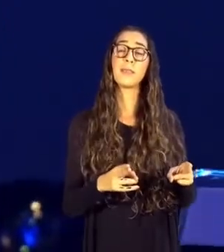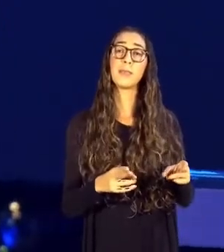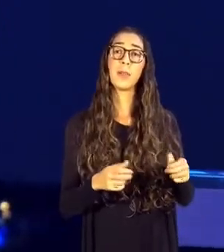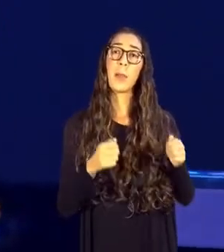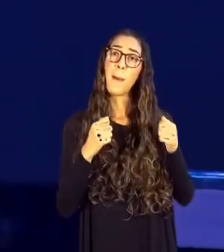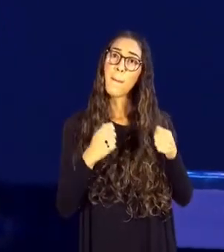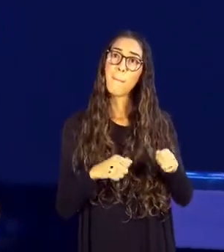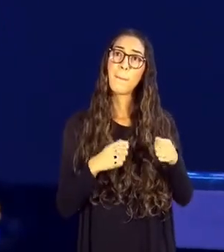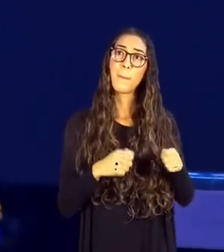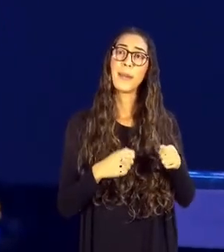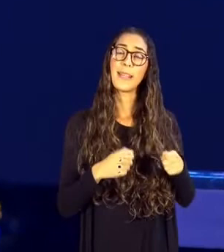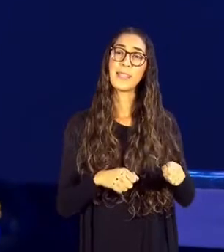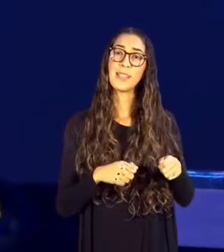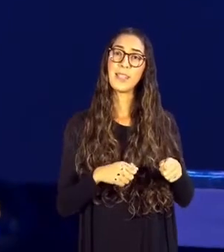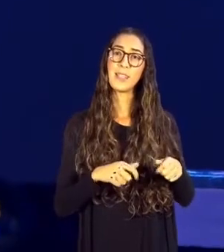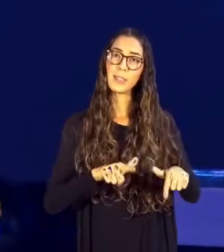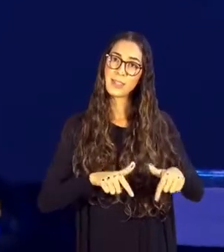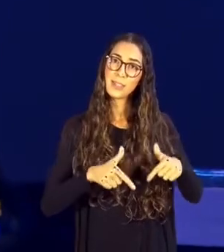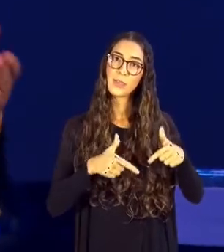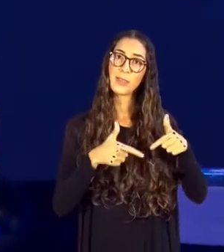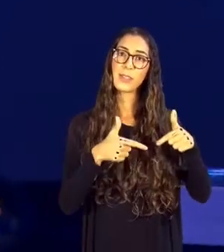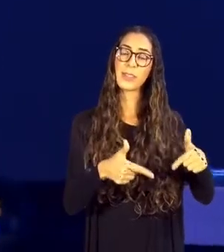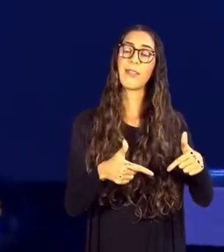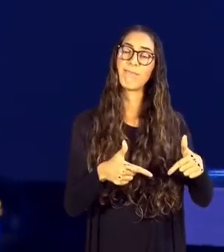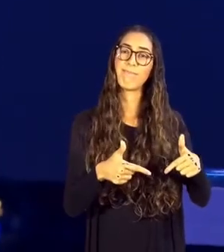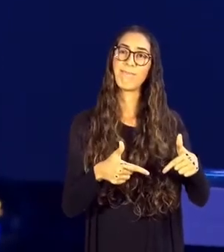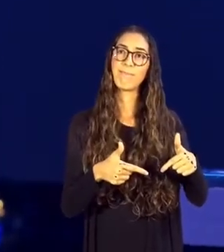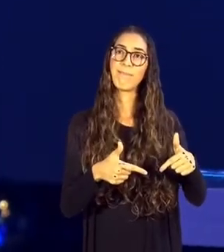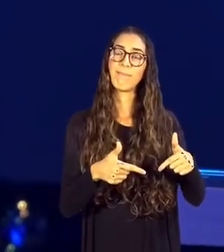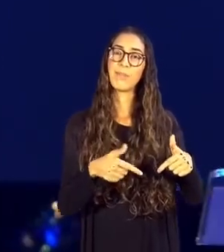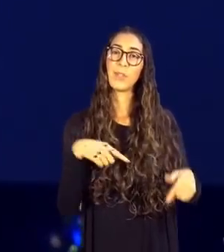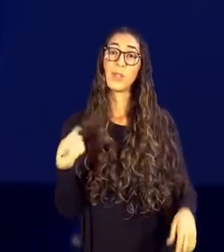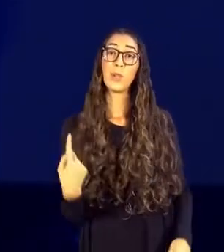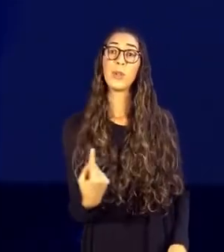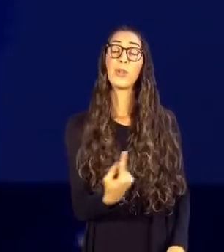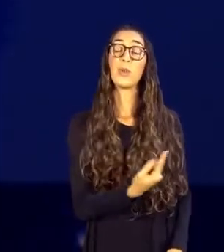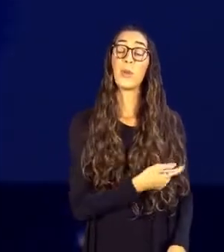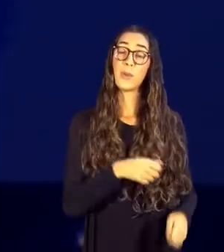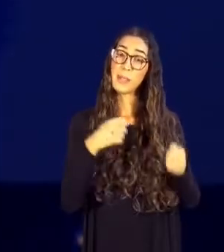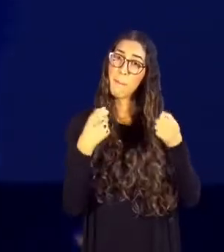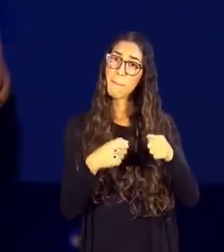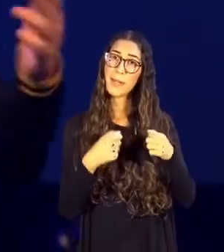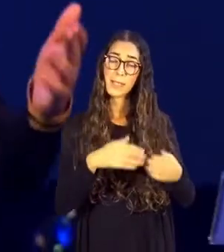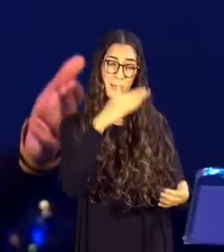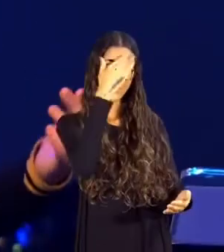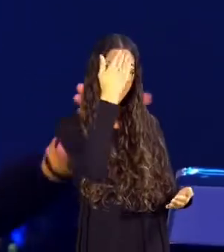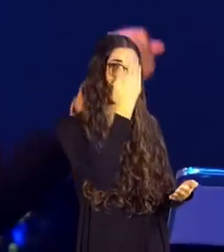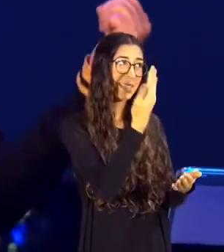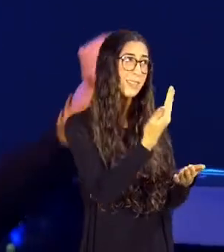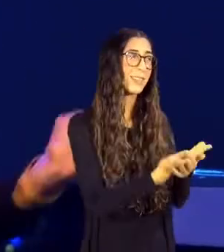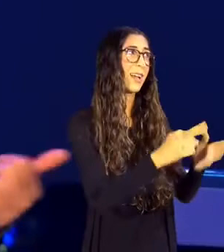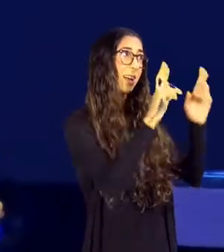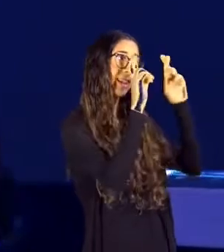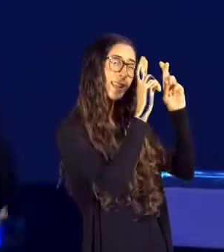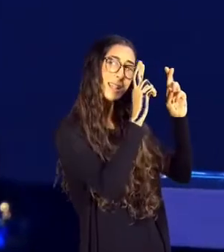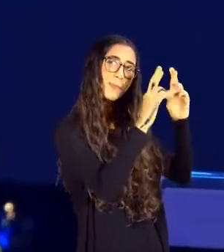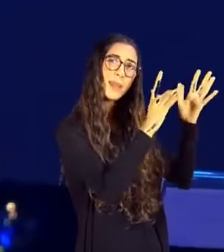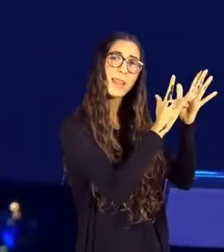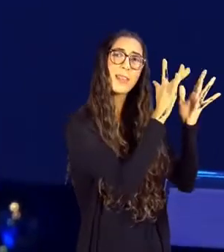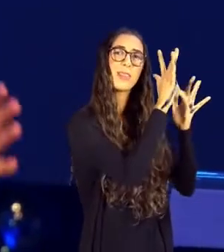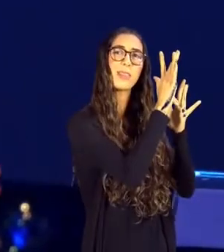de igreja? Ou nós vivemos uma vida verdadeira de esperança em Jesus, de alegria em Jesus, nas suas